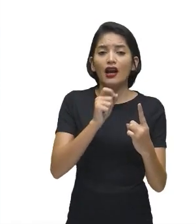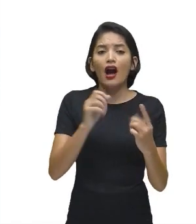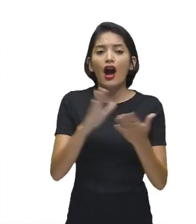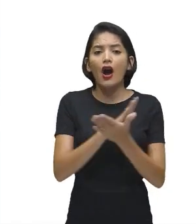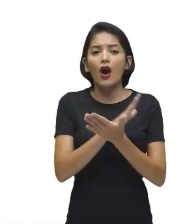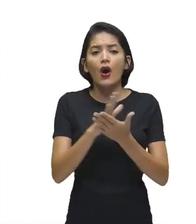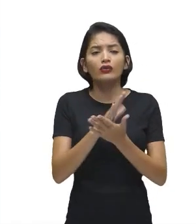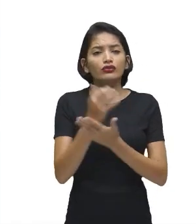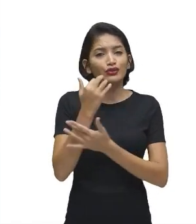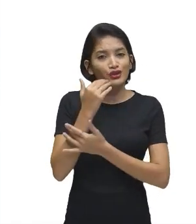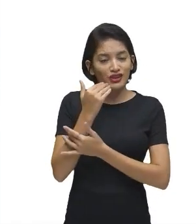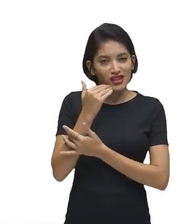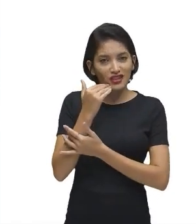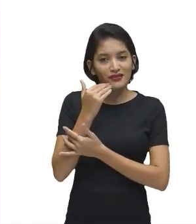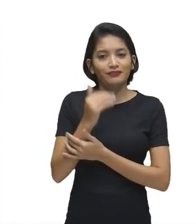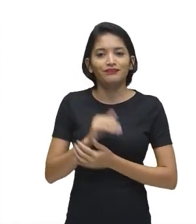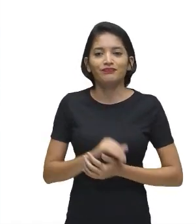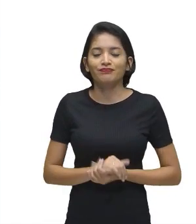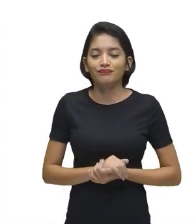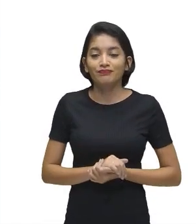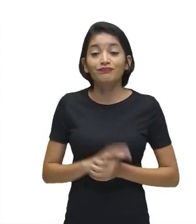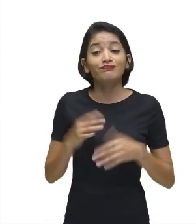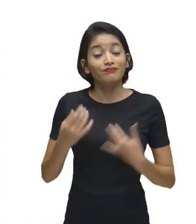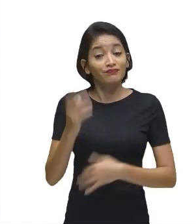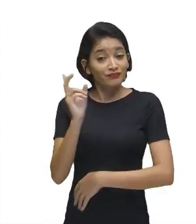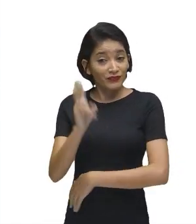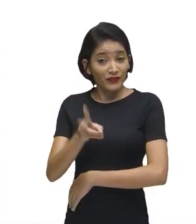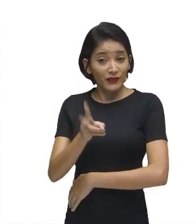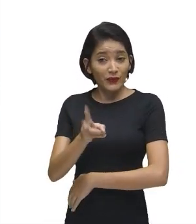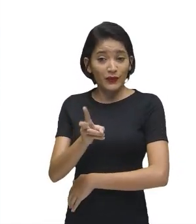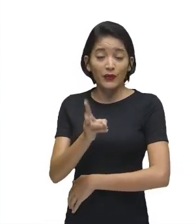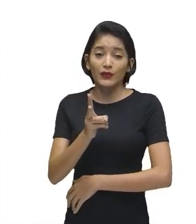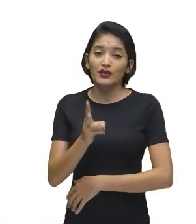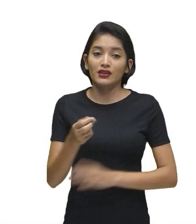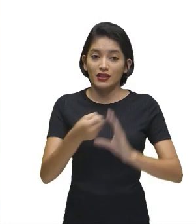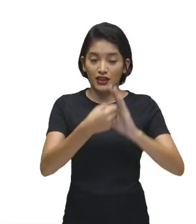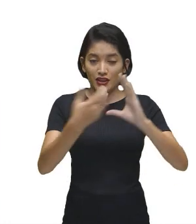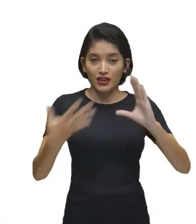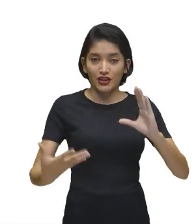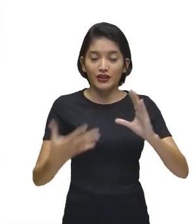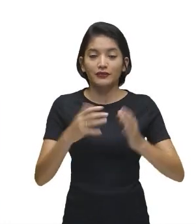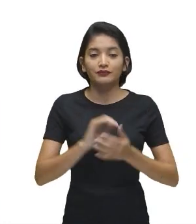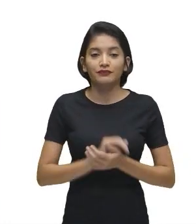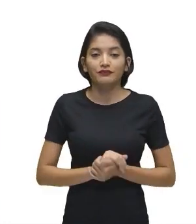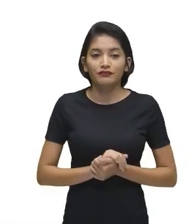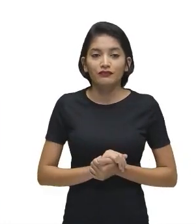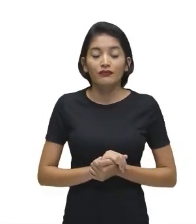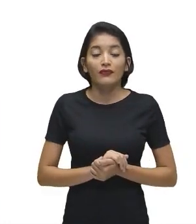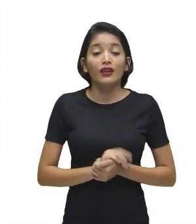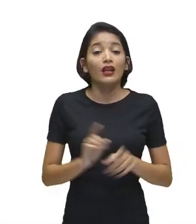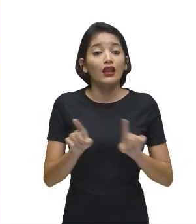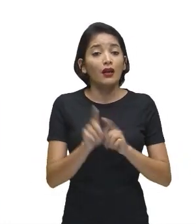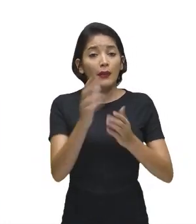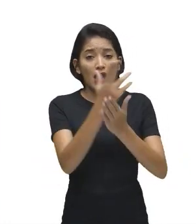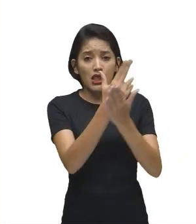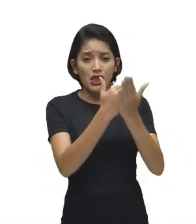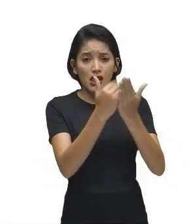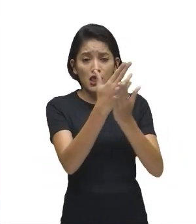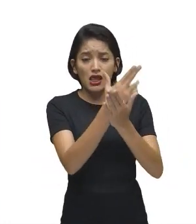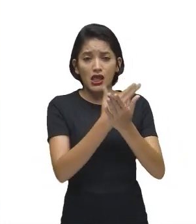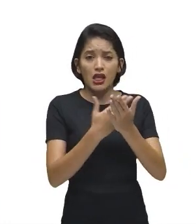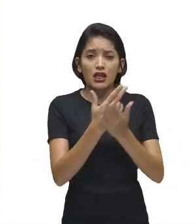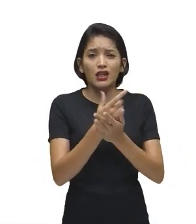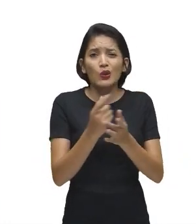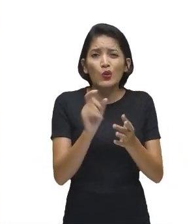manchas. Então, dando continuidade para as características, então, desenhos sem contornos nítidos,